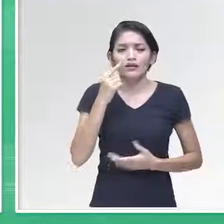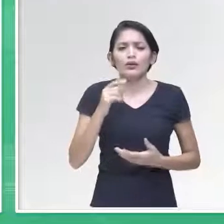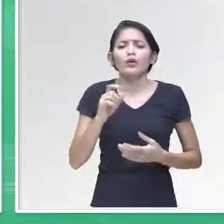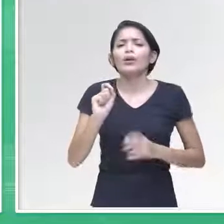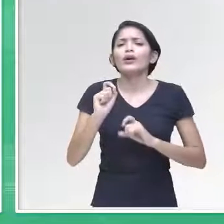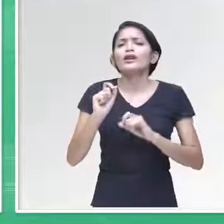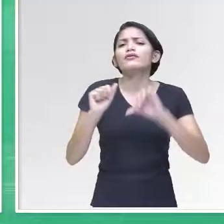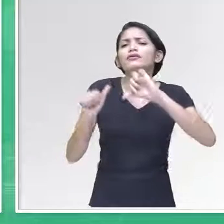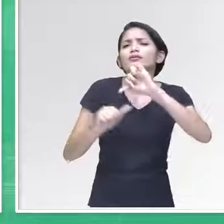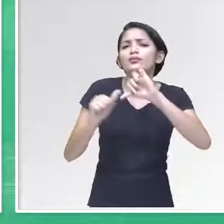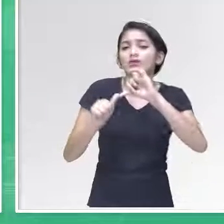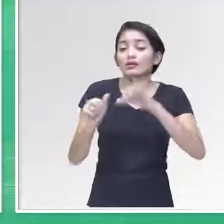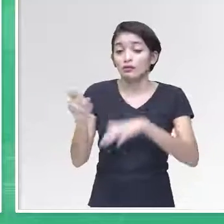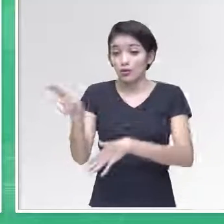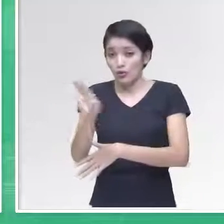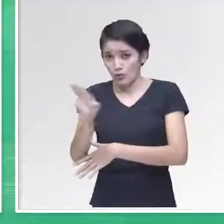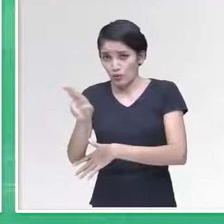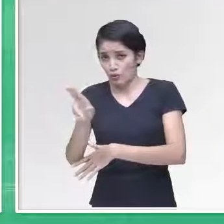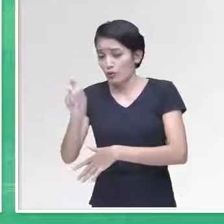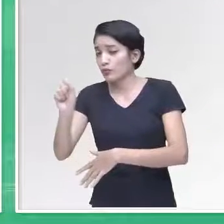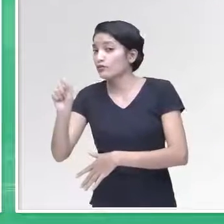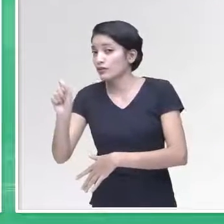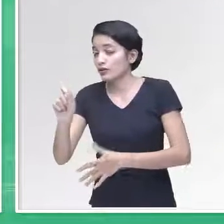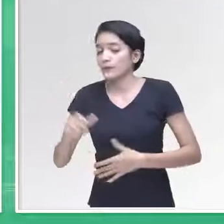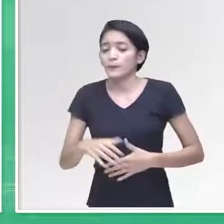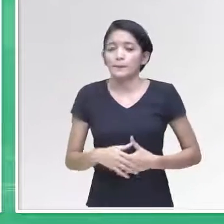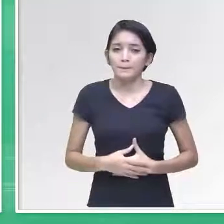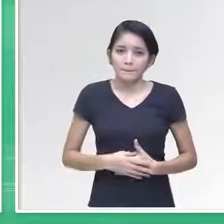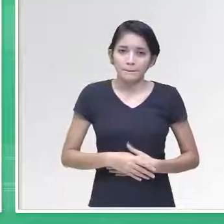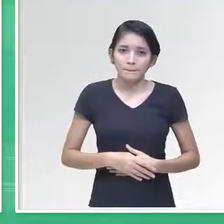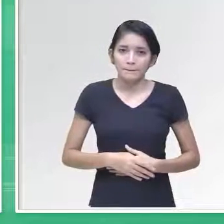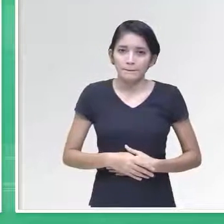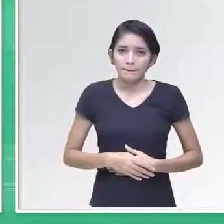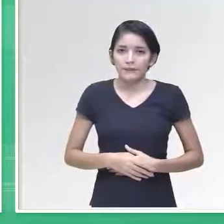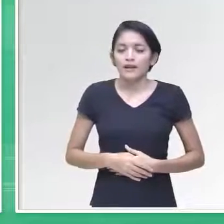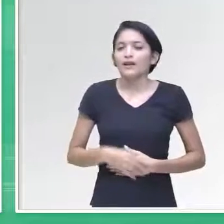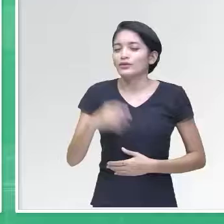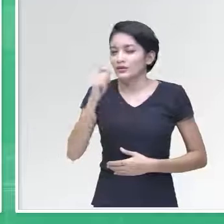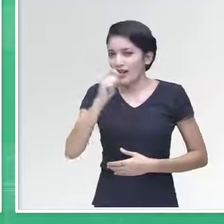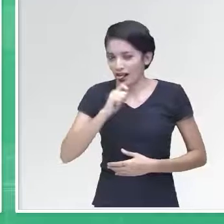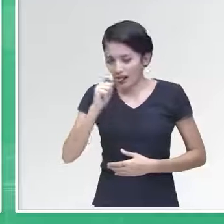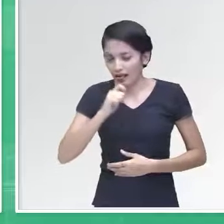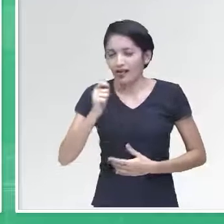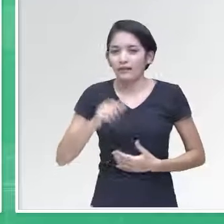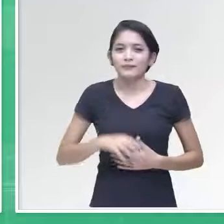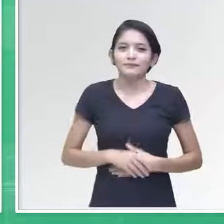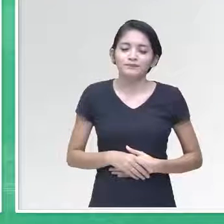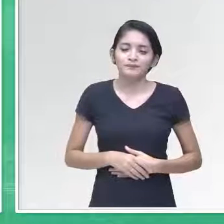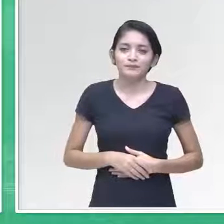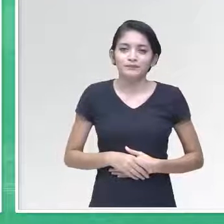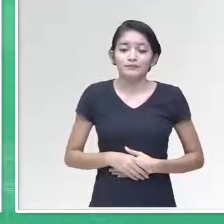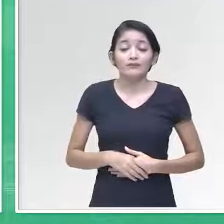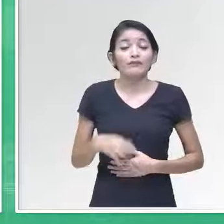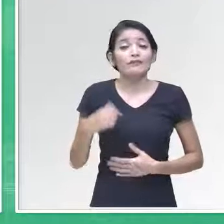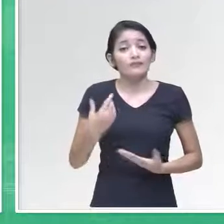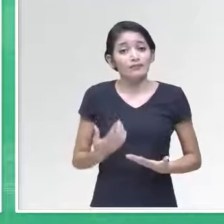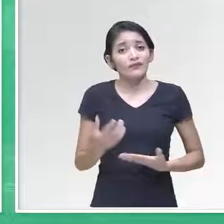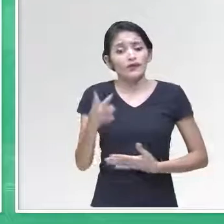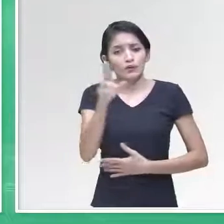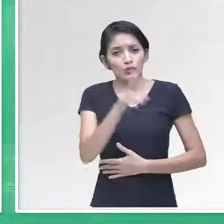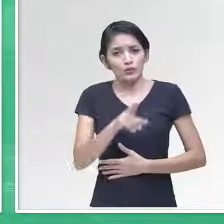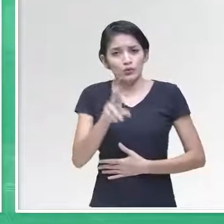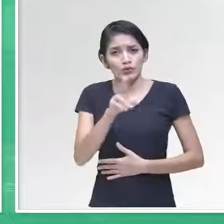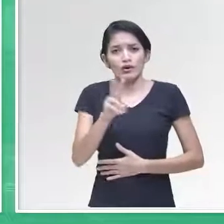foi mudado? O nome do quê? Dos picolés. Tá? Então aí a gente utilizou a